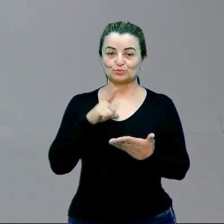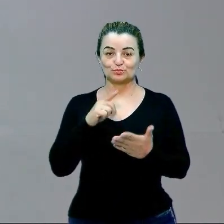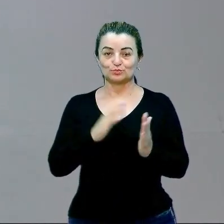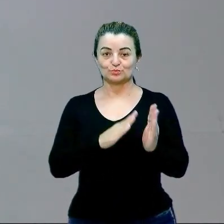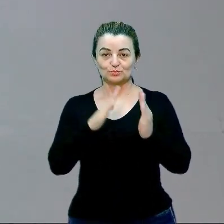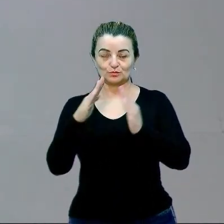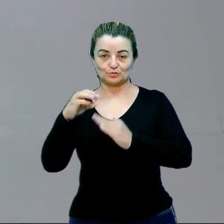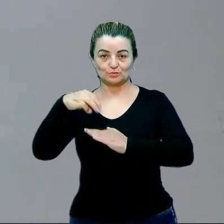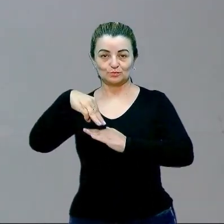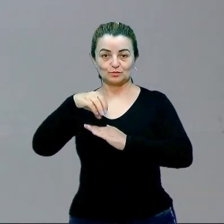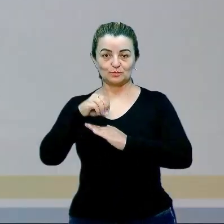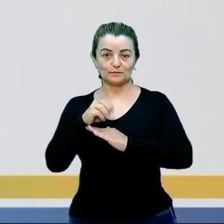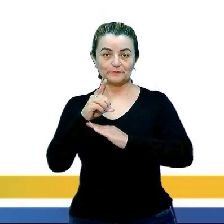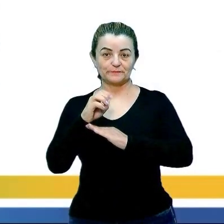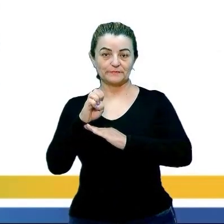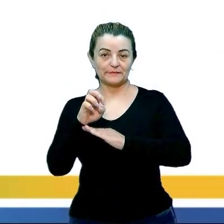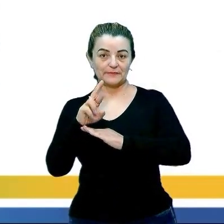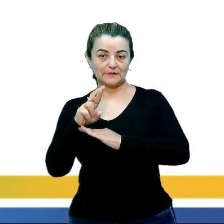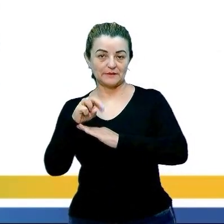do modernismo. Vamos lá?